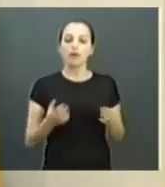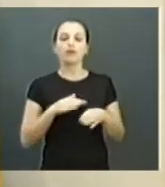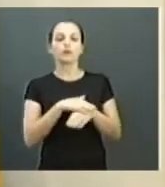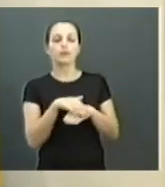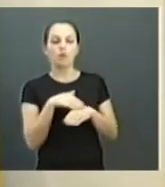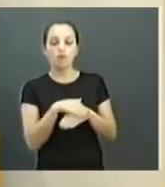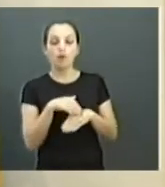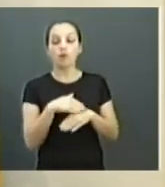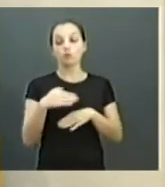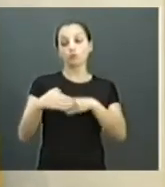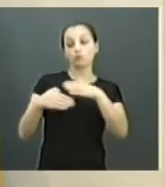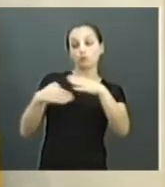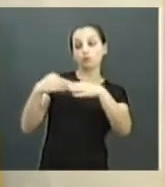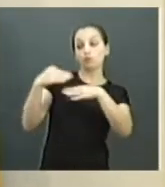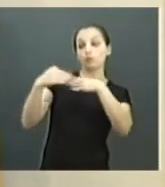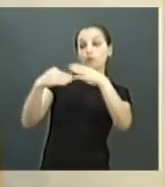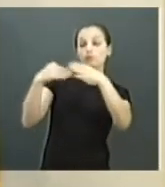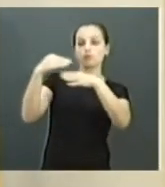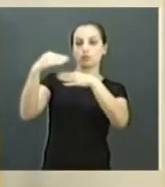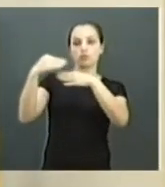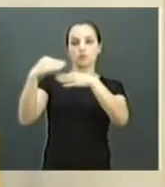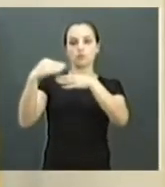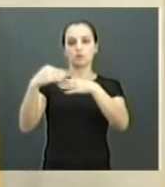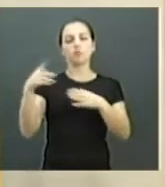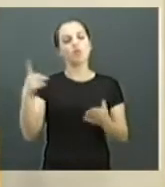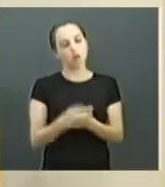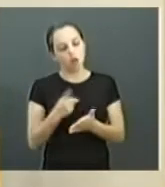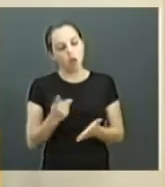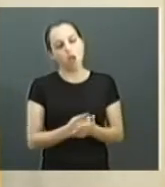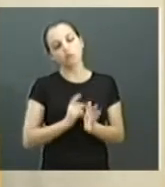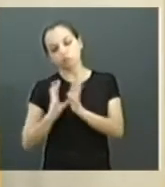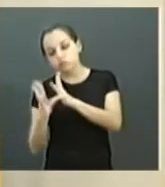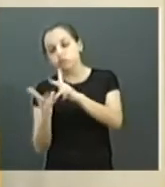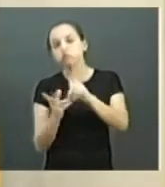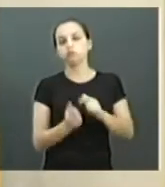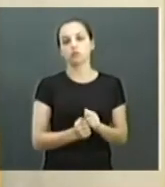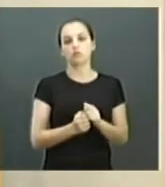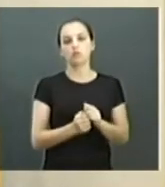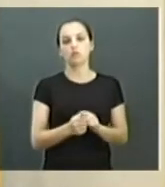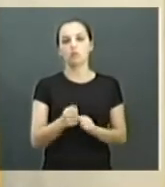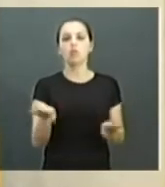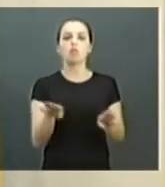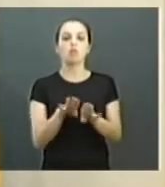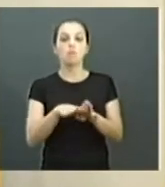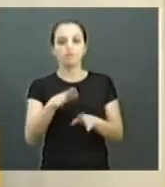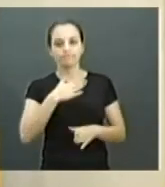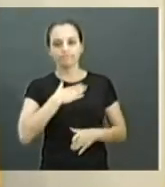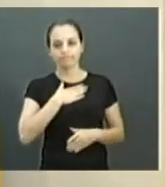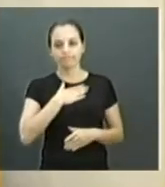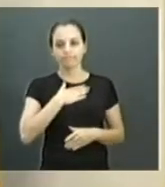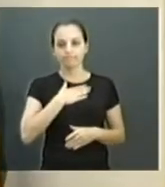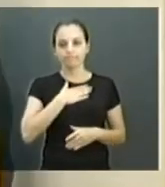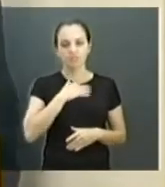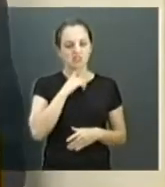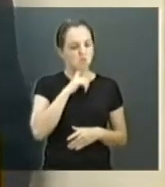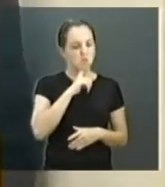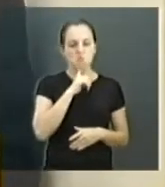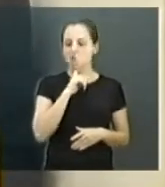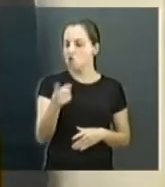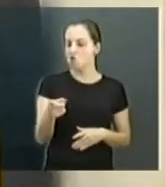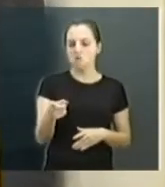progredir. E se teve erro de todo mundo, inclusive o meu. Ninguém é inocente